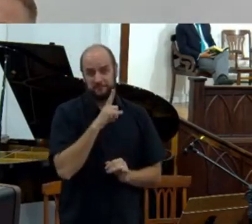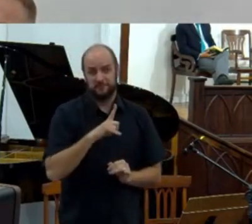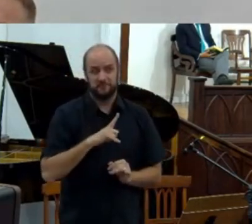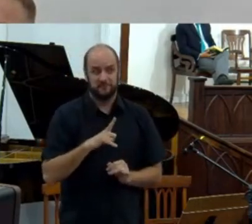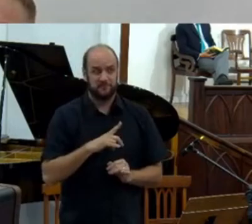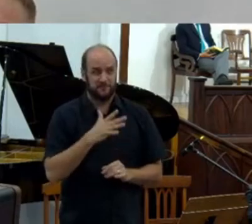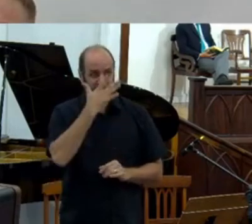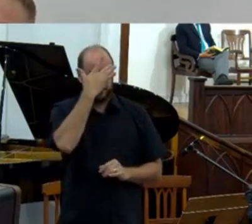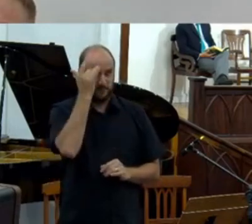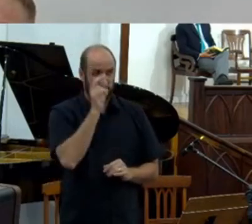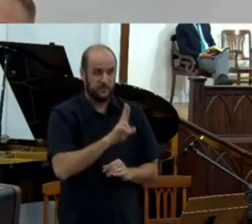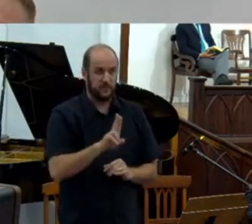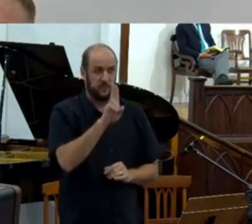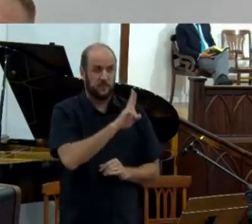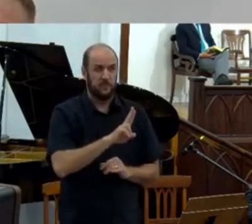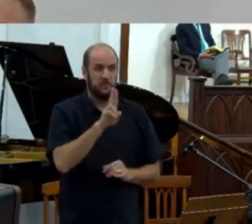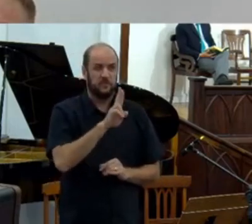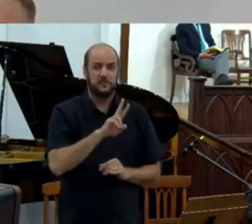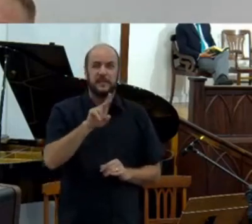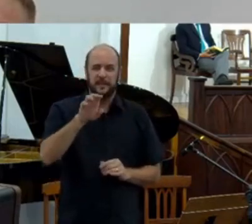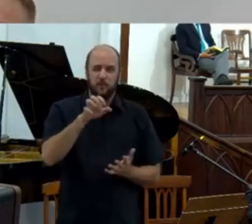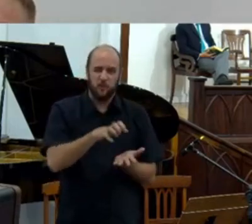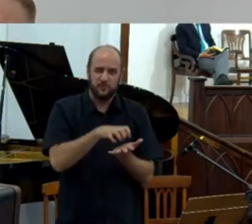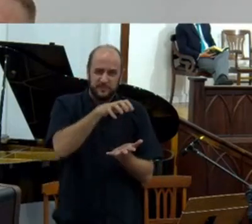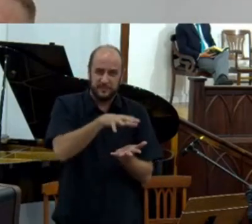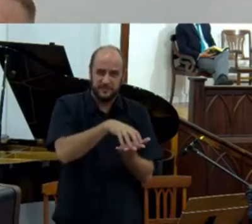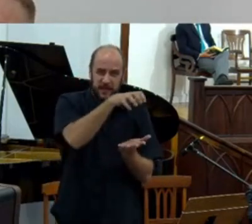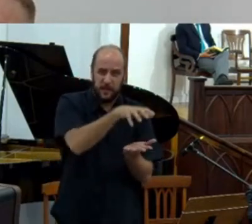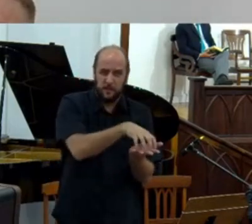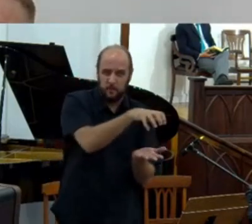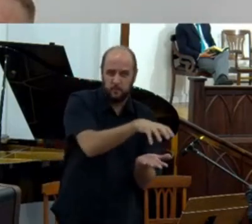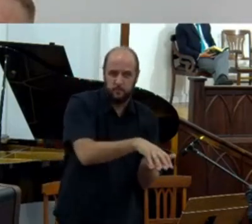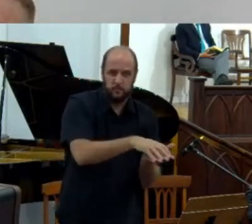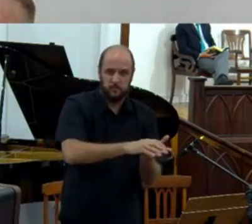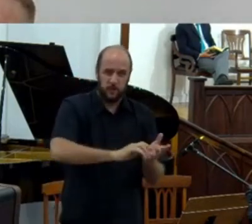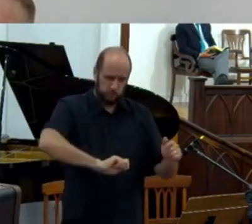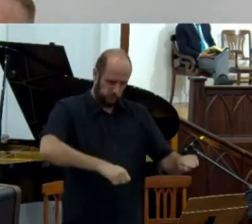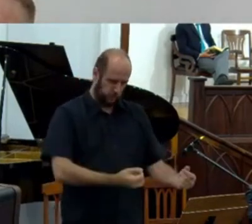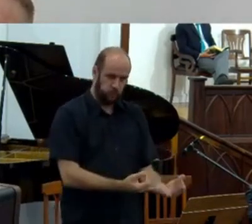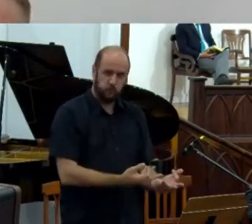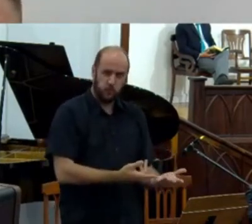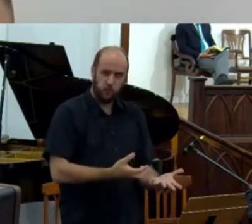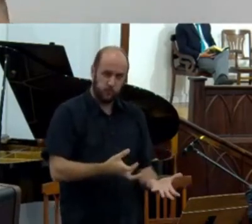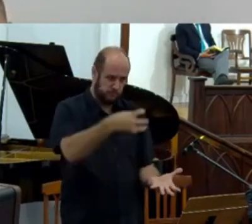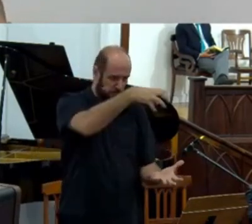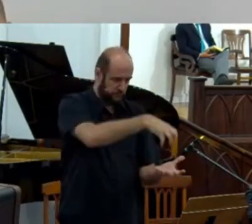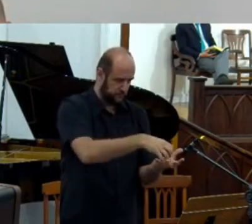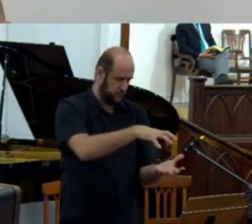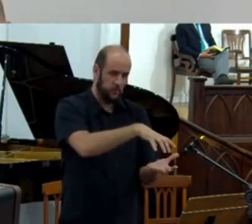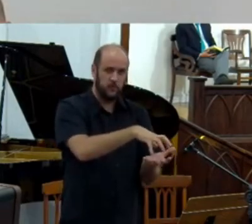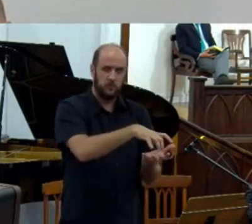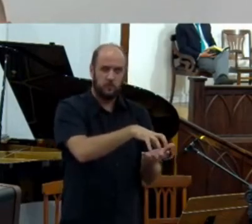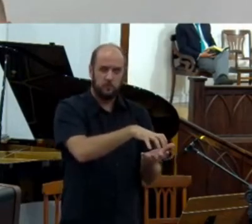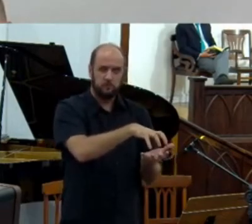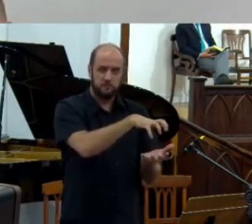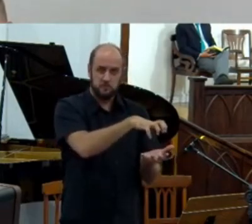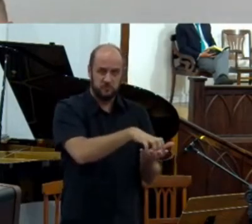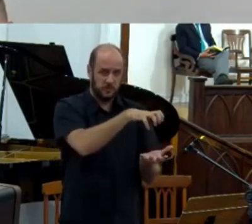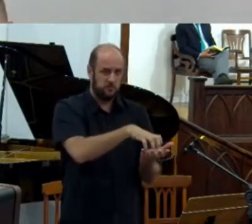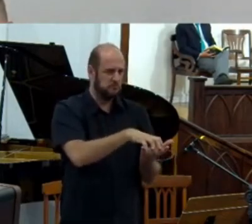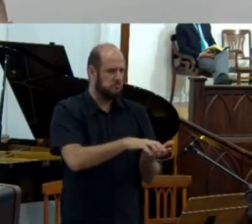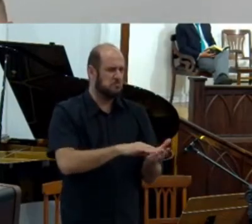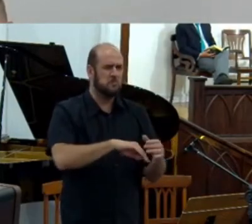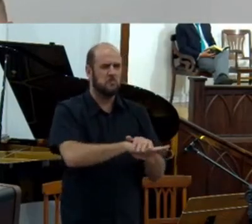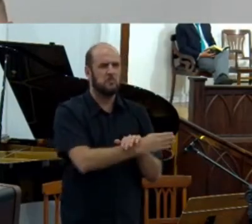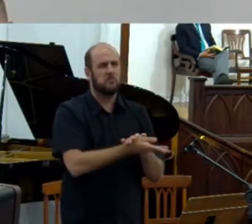geralmente as pessoas utilizam é daquele sapo que está na panela e então liga-se o fogo e o sapo vai permanecendo lá e se adaptando